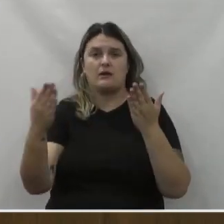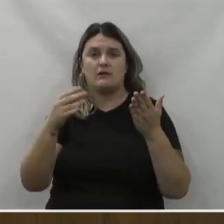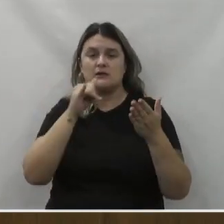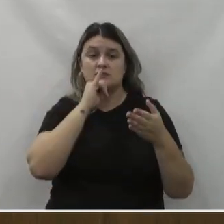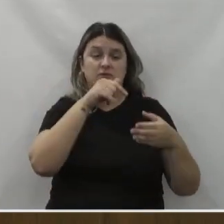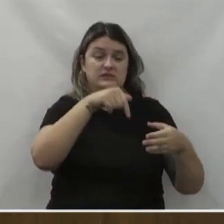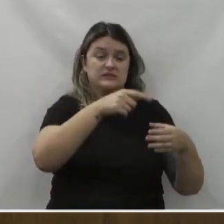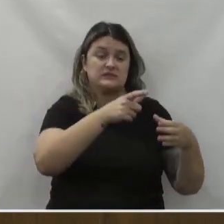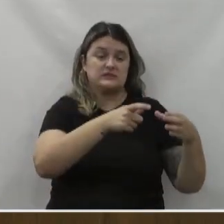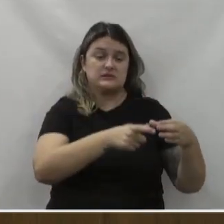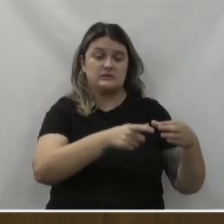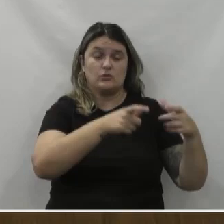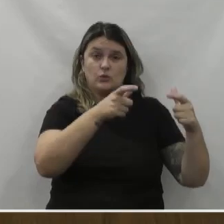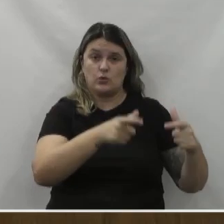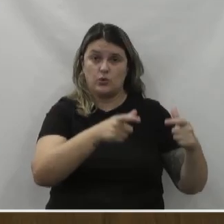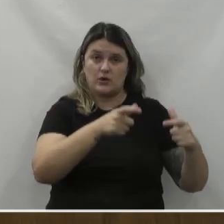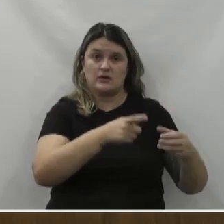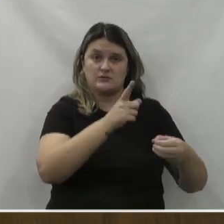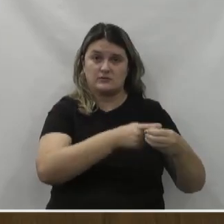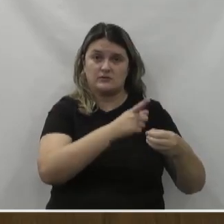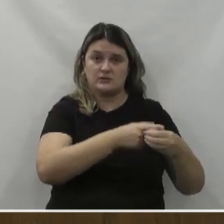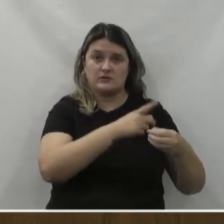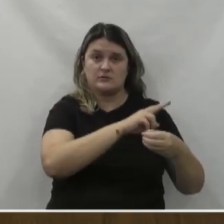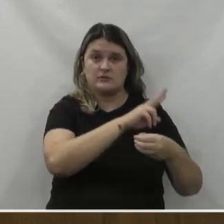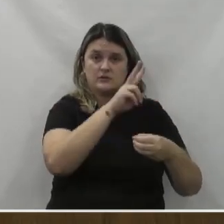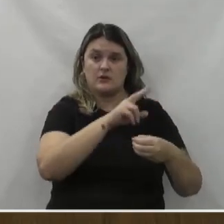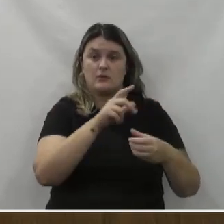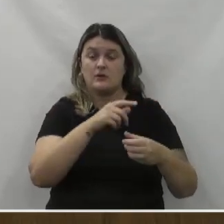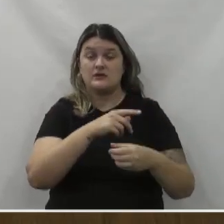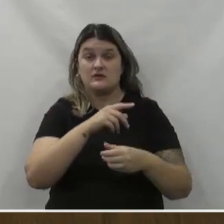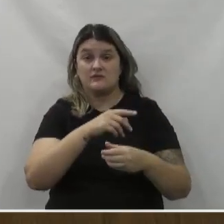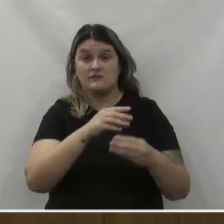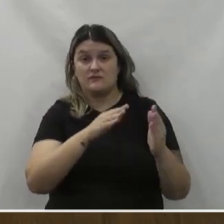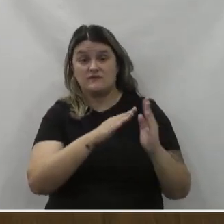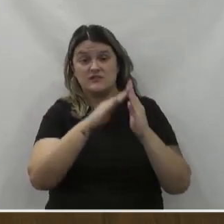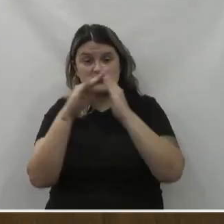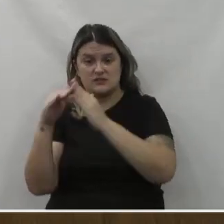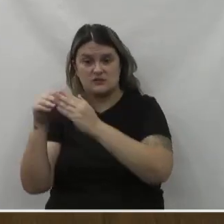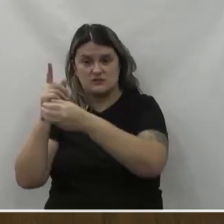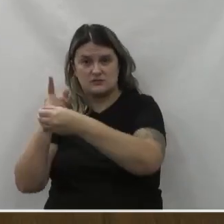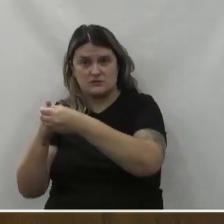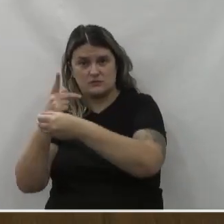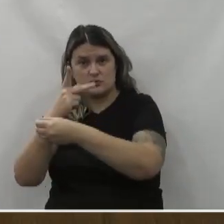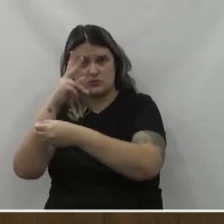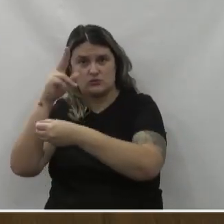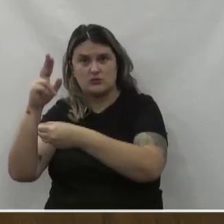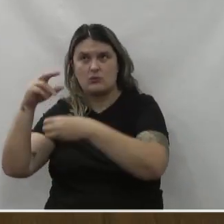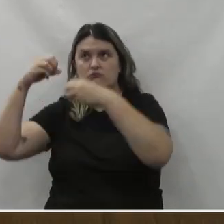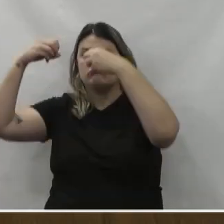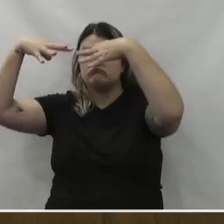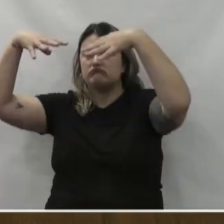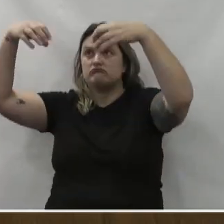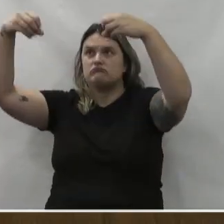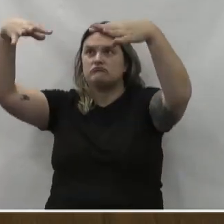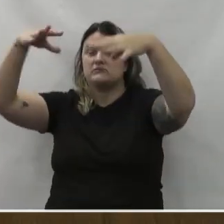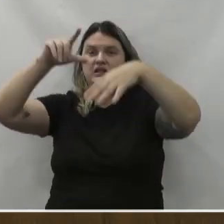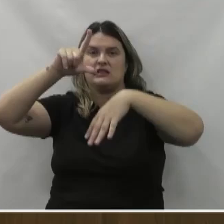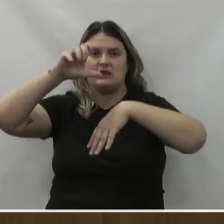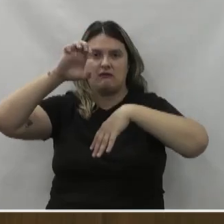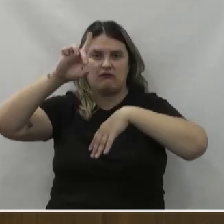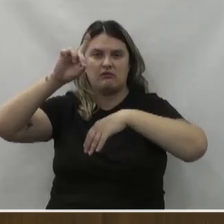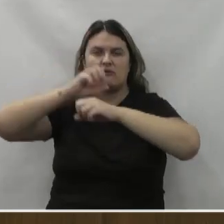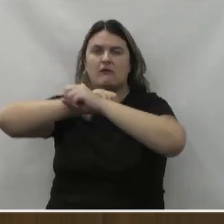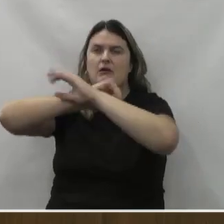União. Você vai para Porto União, a iluminação de LED, tudo branquinha, com qualidade, e aqui União da Vitória, infelizmente,